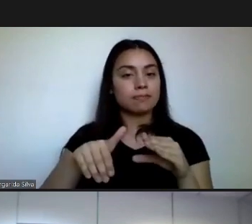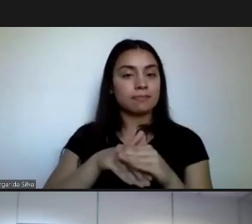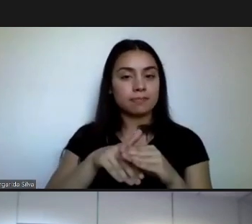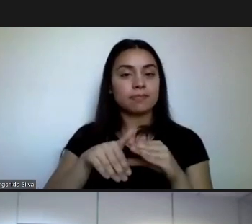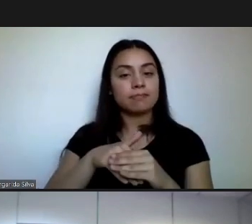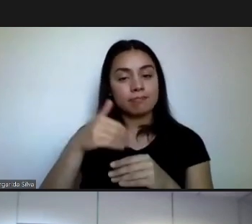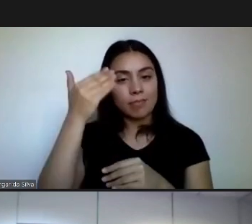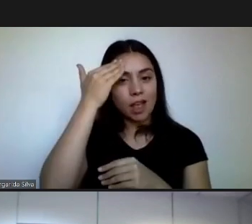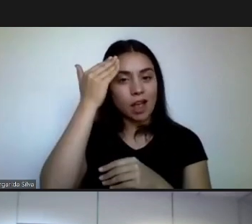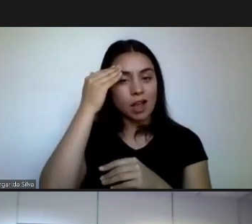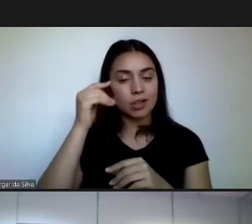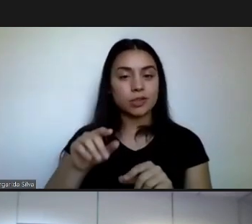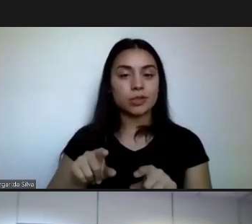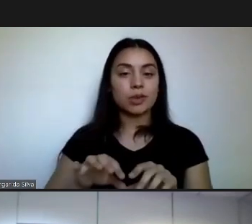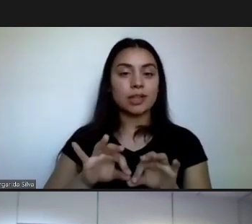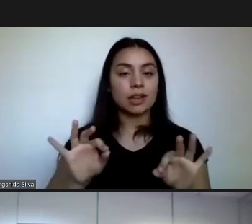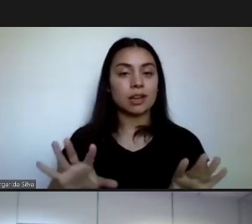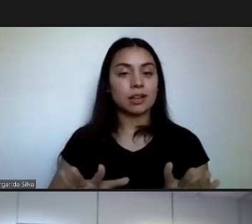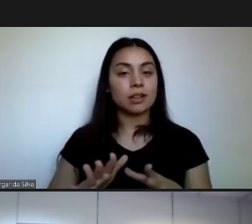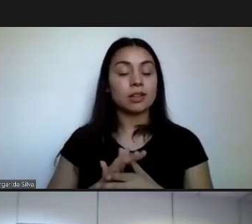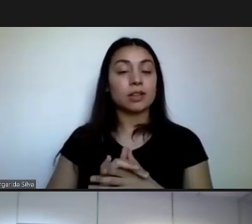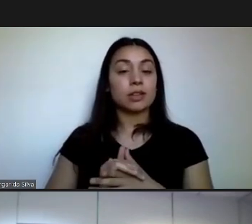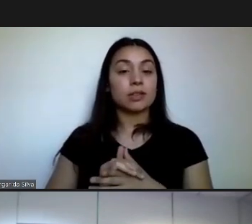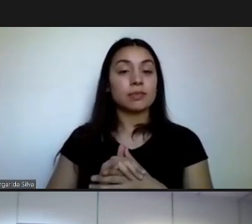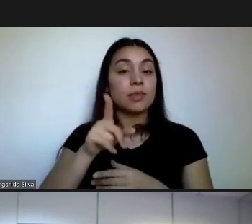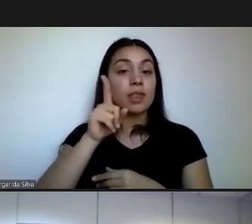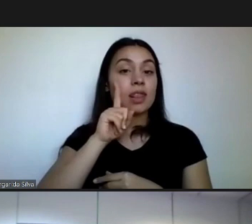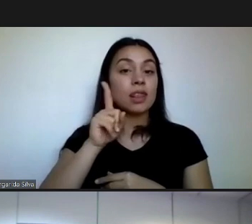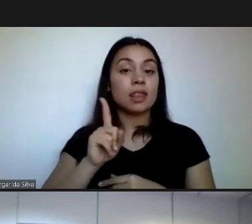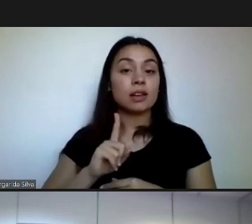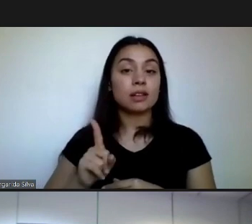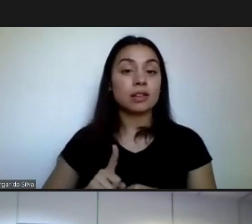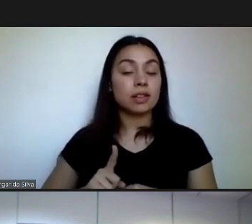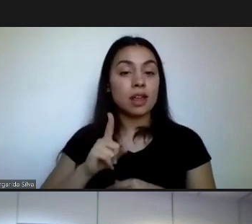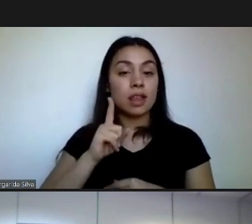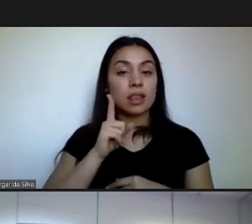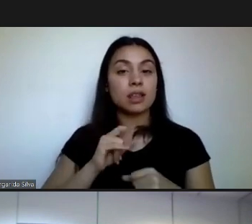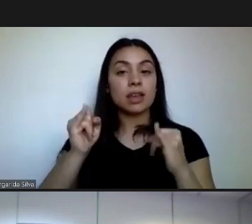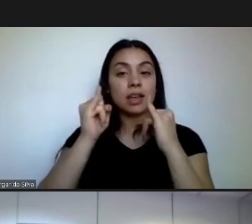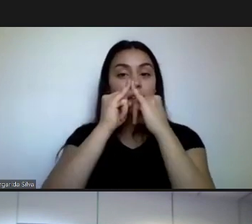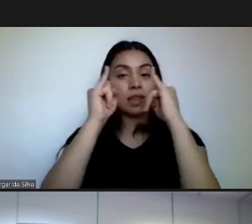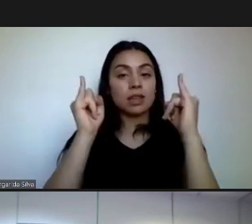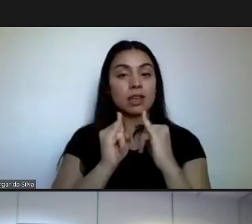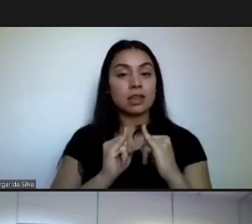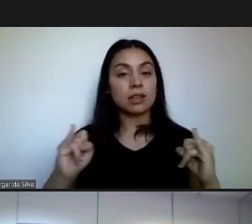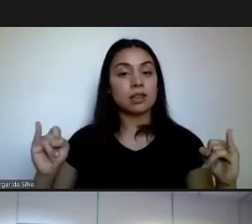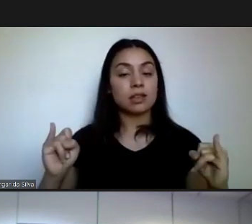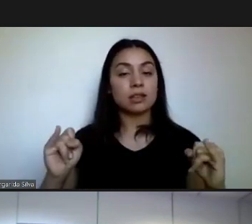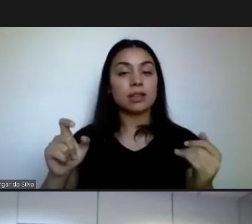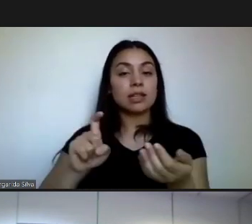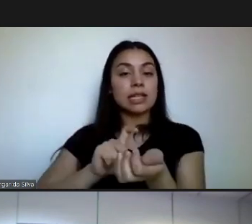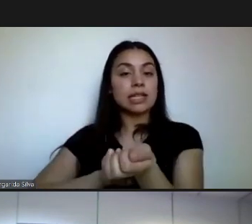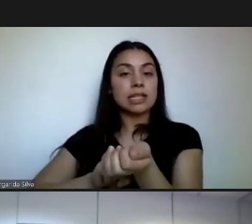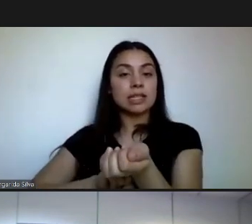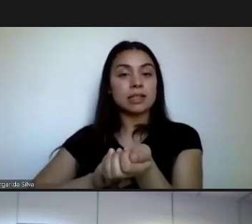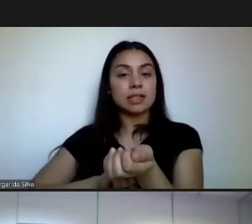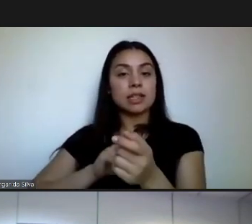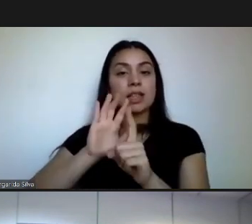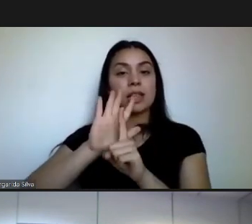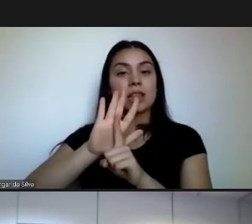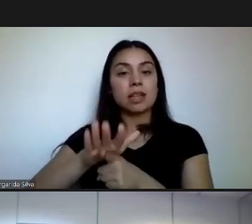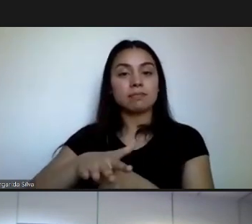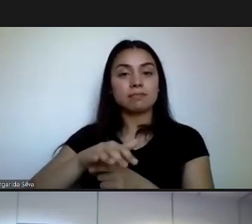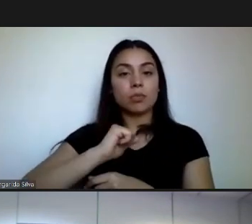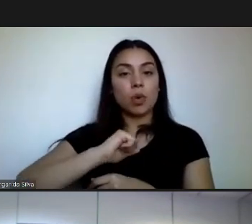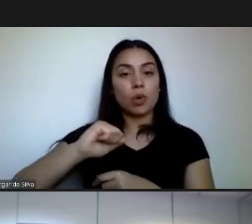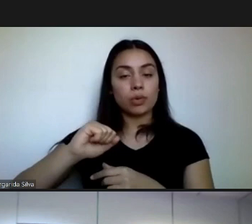mesma opinião. Neste dia que relembro, assinalamos o Dia Internacional para a Eliminação da Discriminação